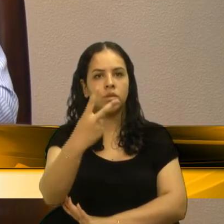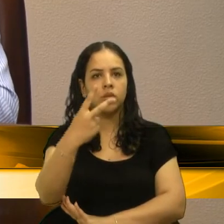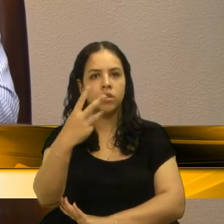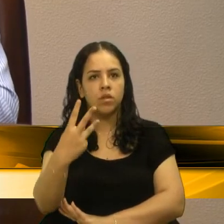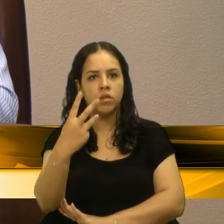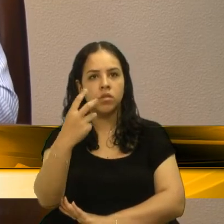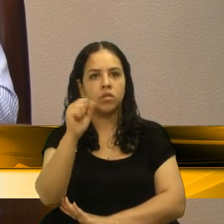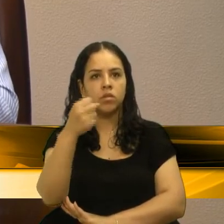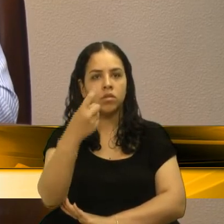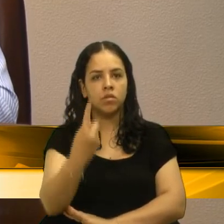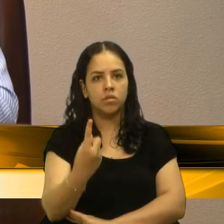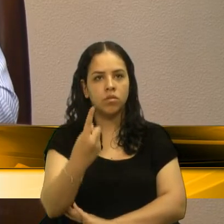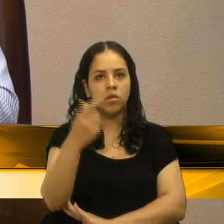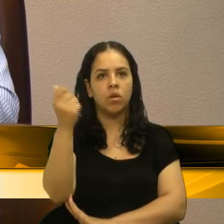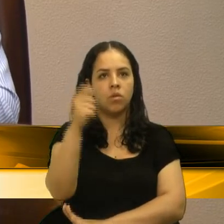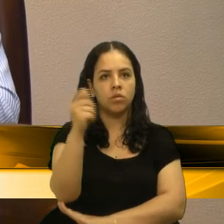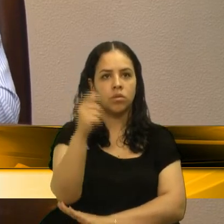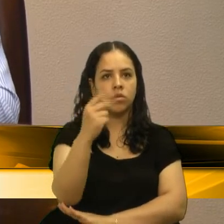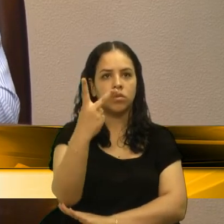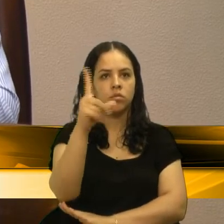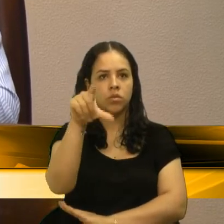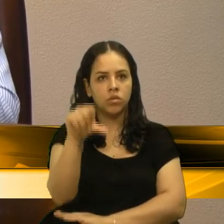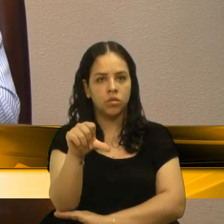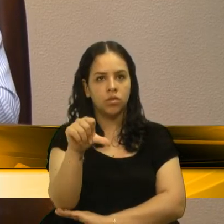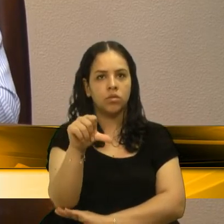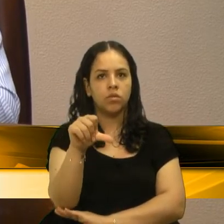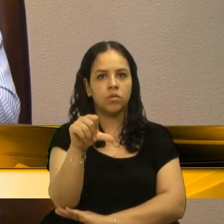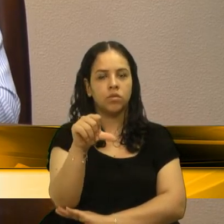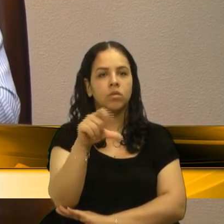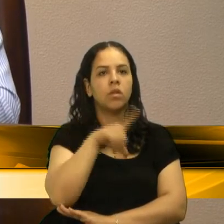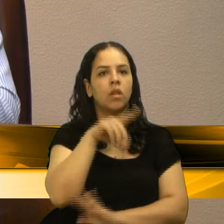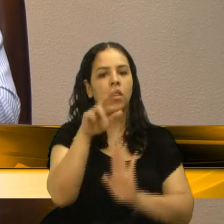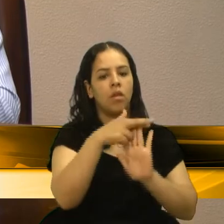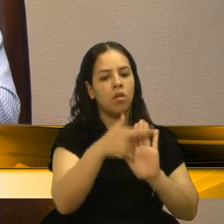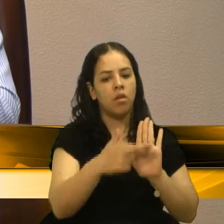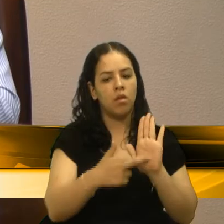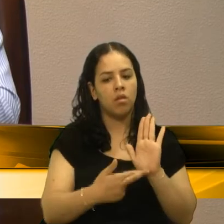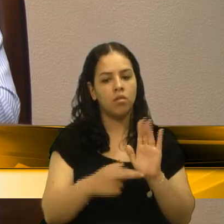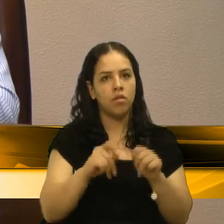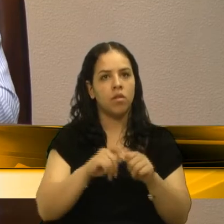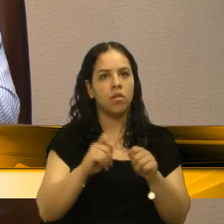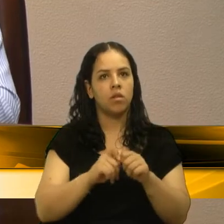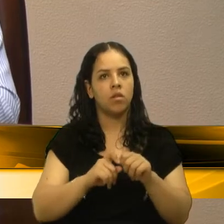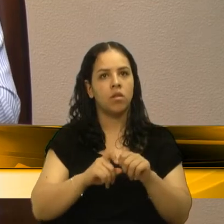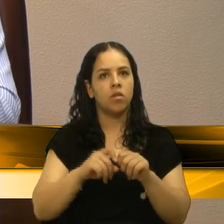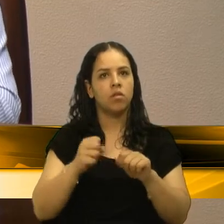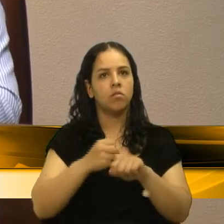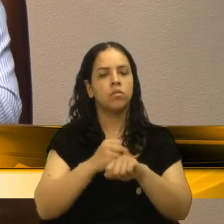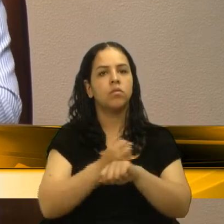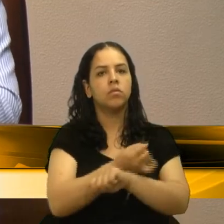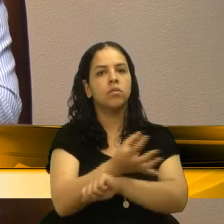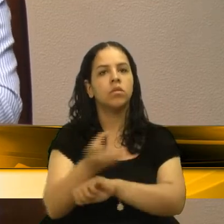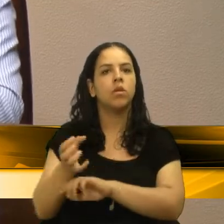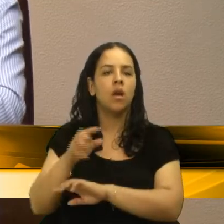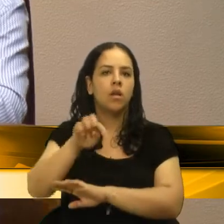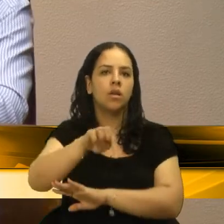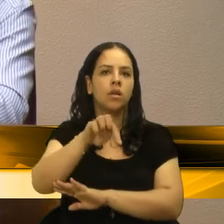20.381, de agosto de 2019, que estabelece normas para a realização de eventos de caráter temporário no